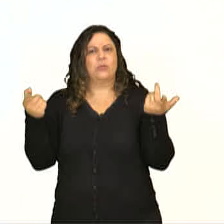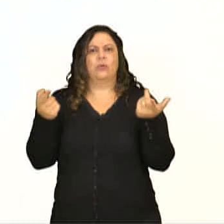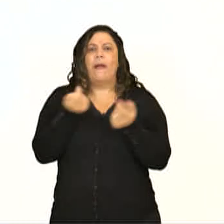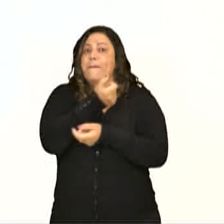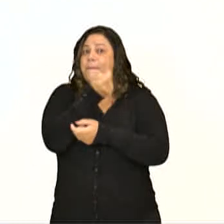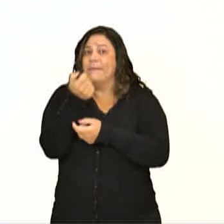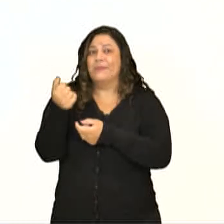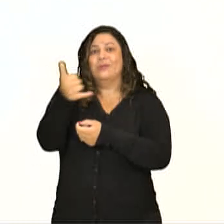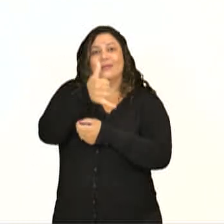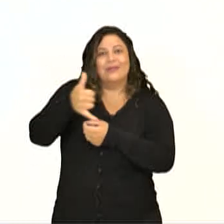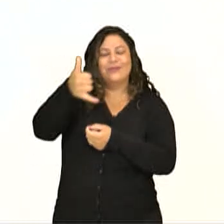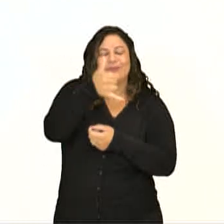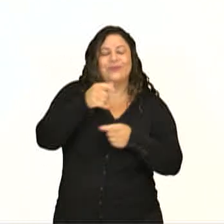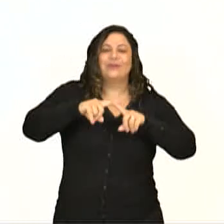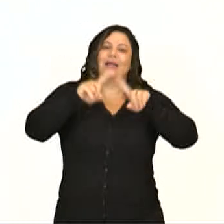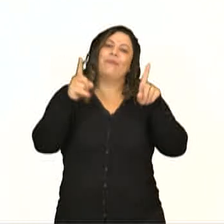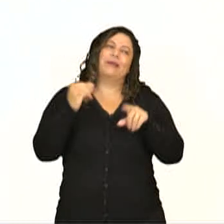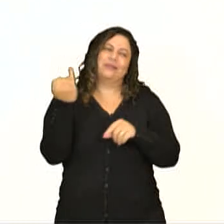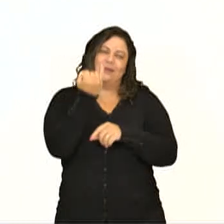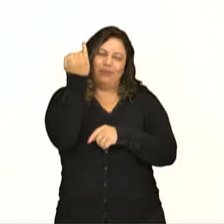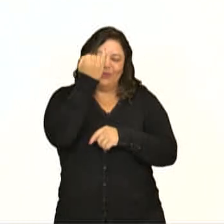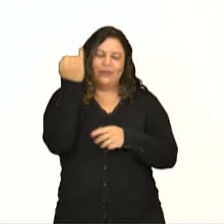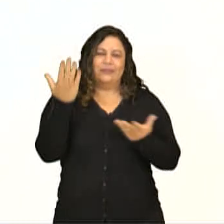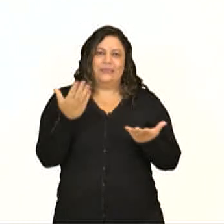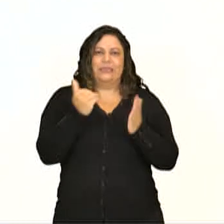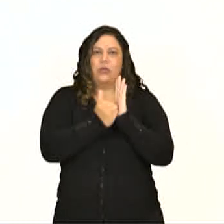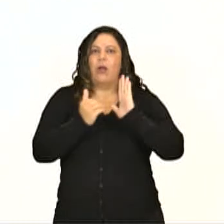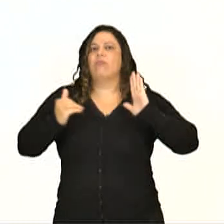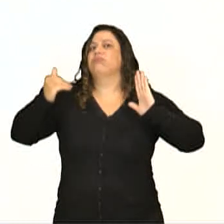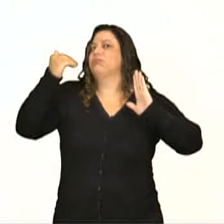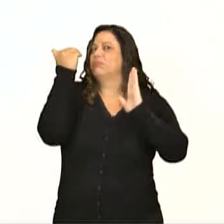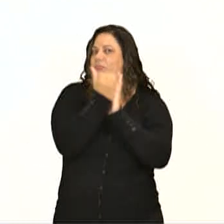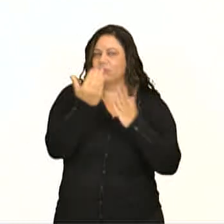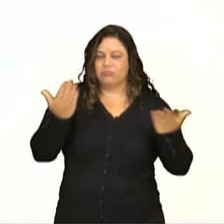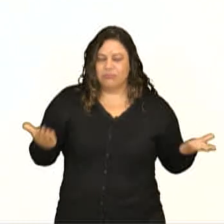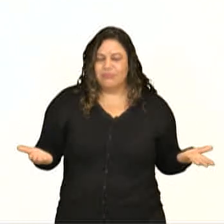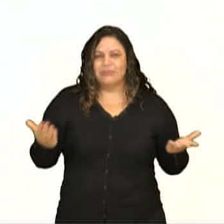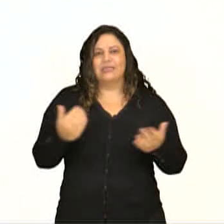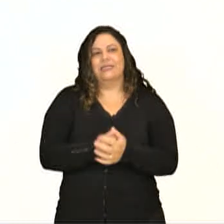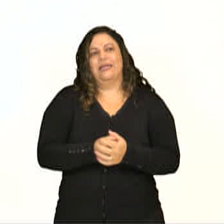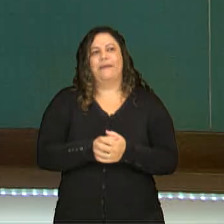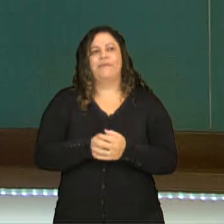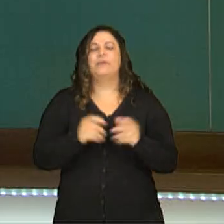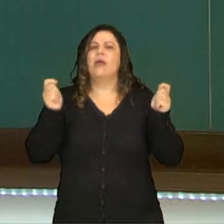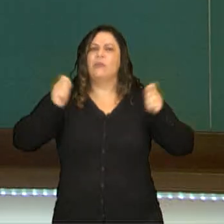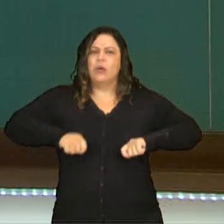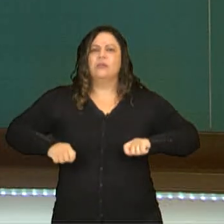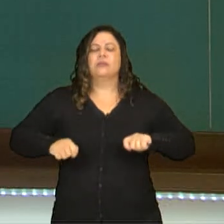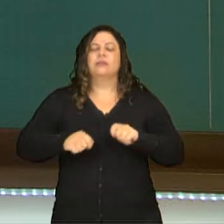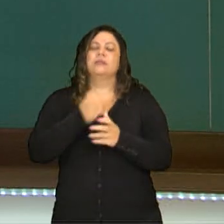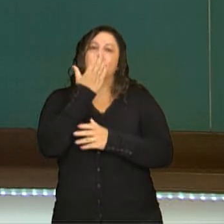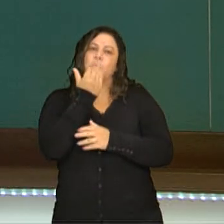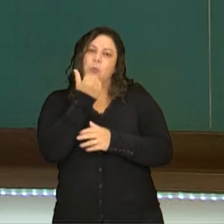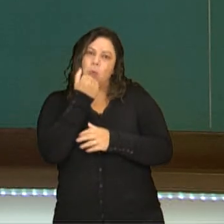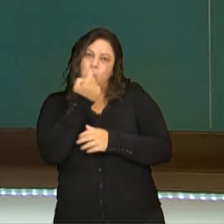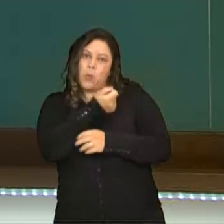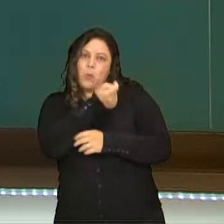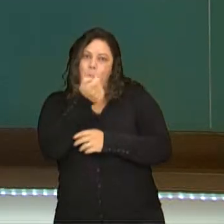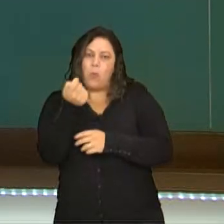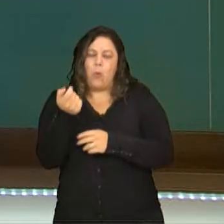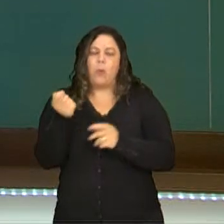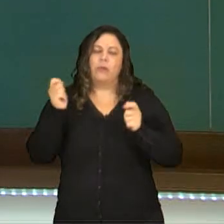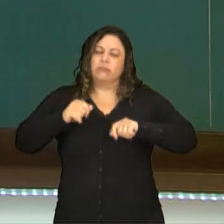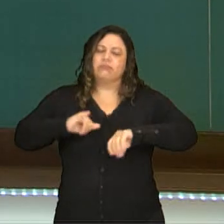gordura. No entanto, é importante não exagerar, porque sempre que a gente exagera, mesmo que seja uma comida pouco calórica, vai